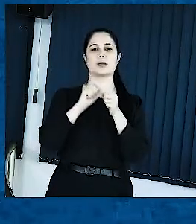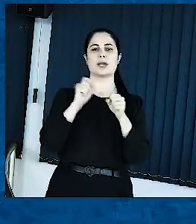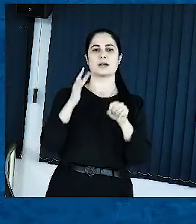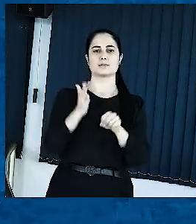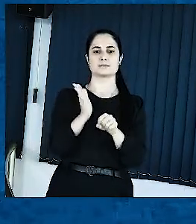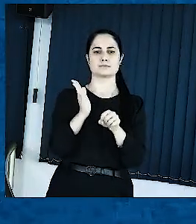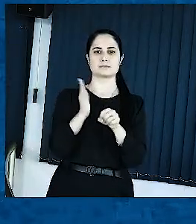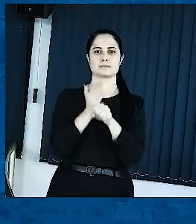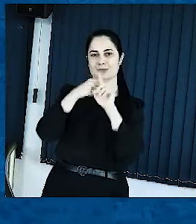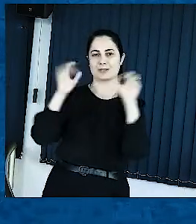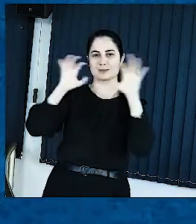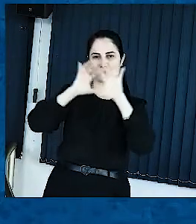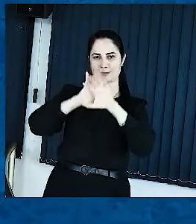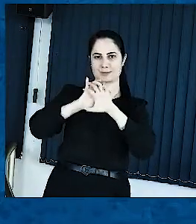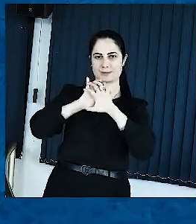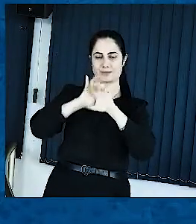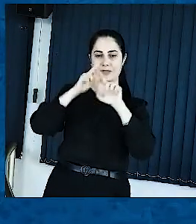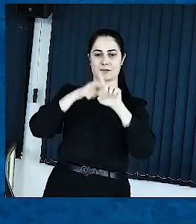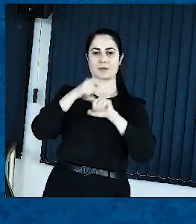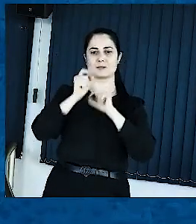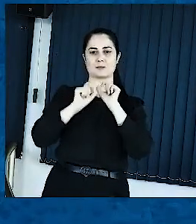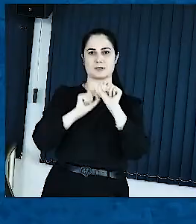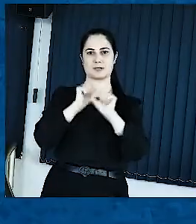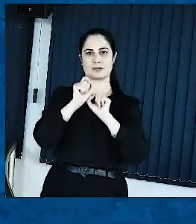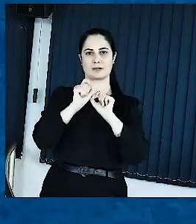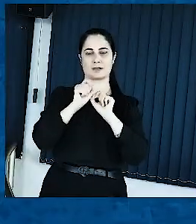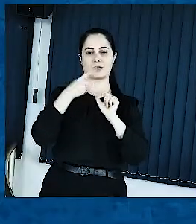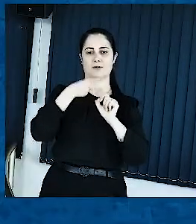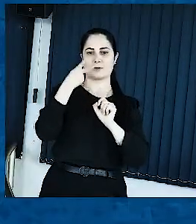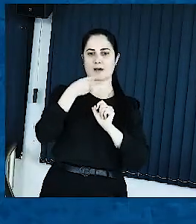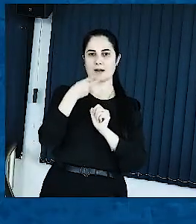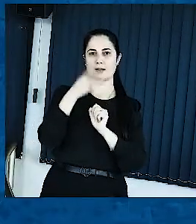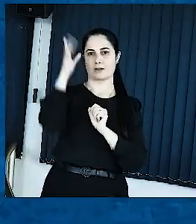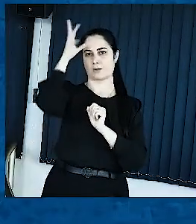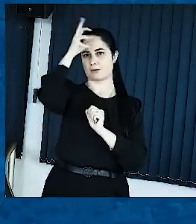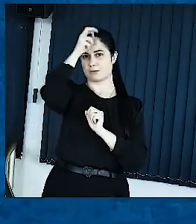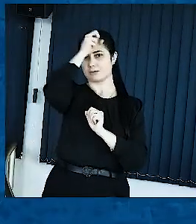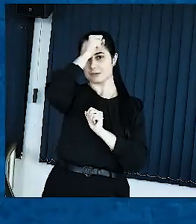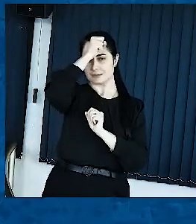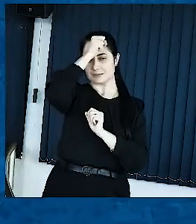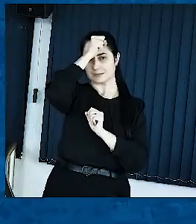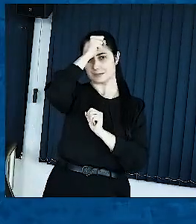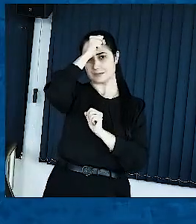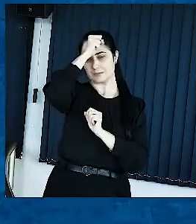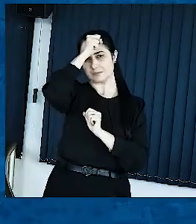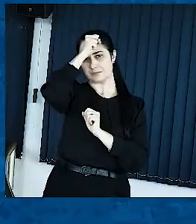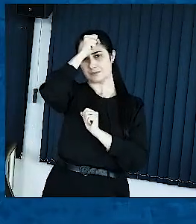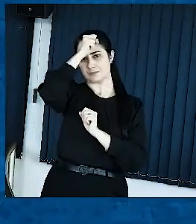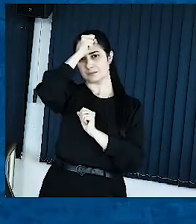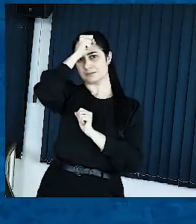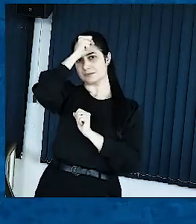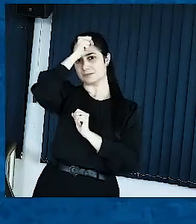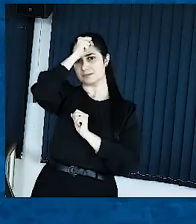precoce estimula? A linguagem, a fala, a compreensão, formas